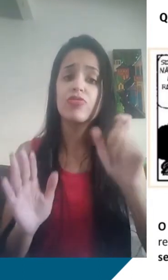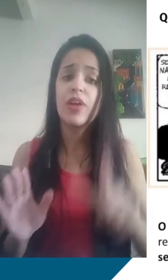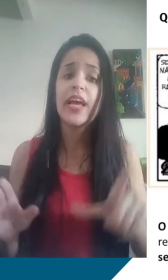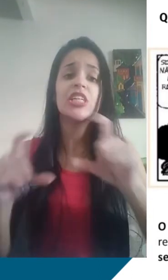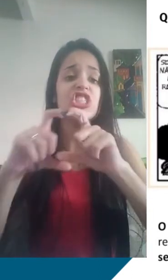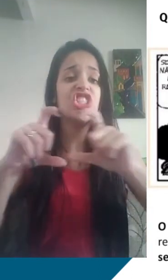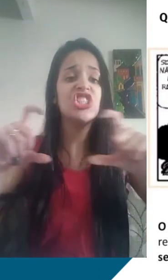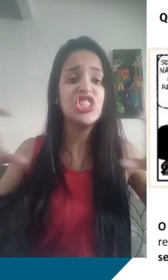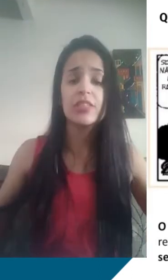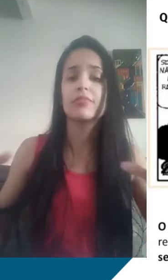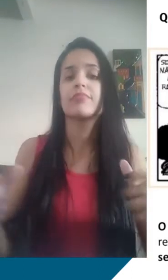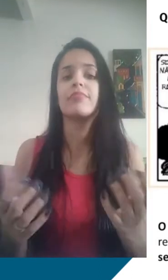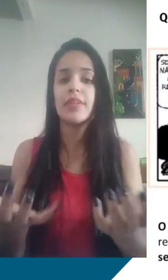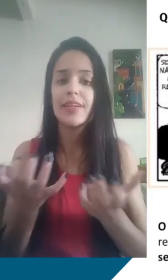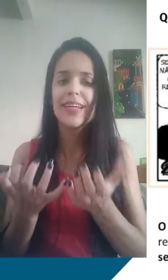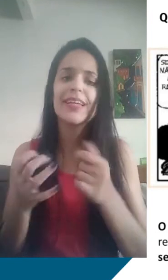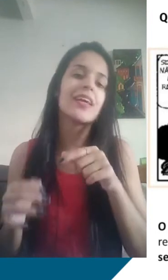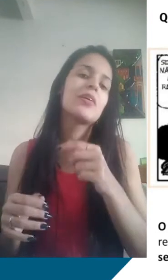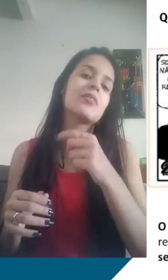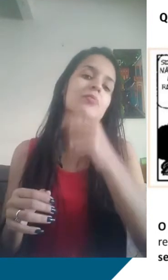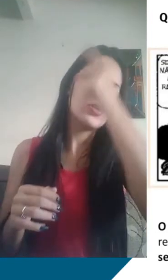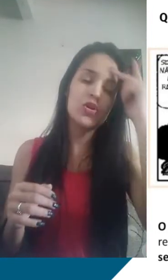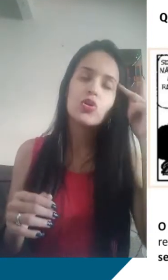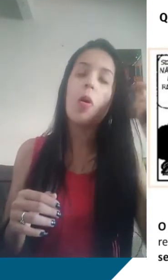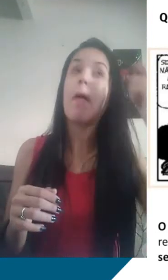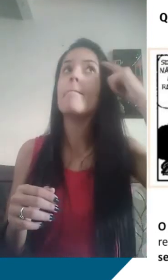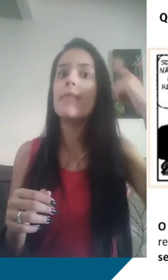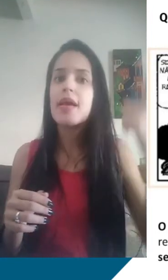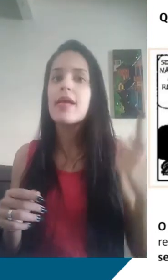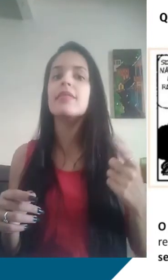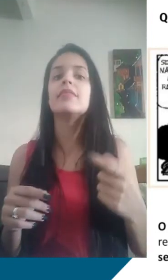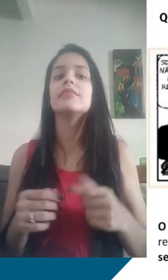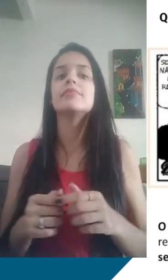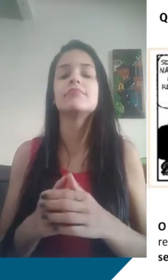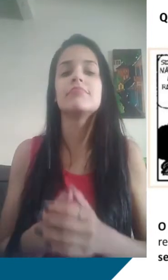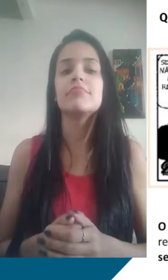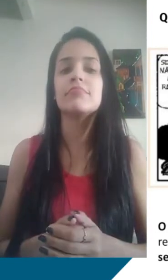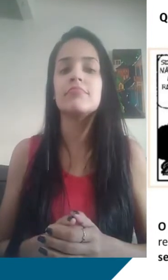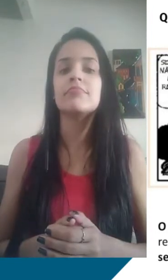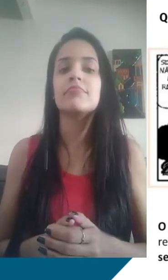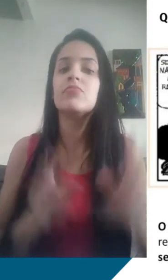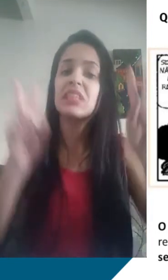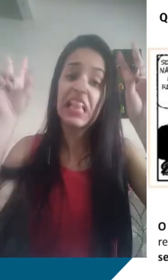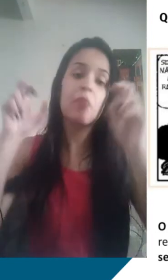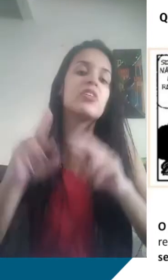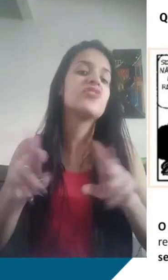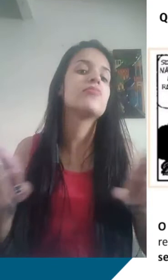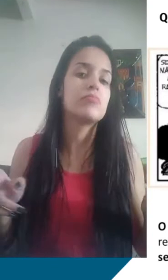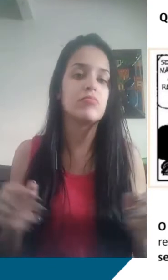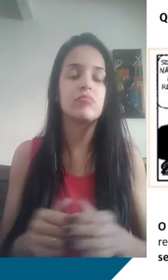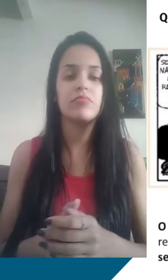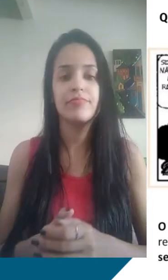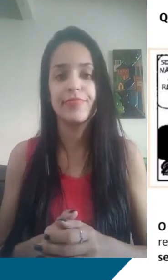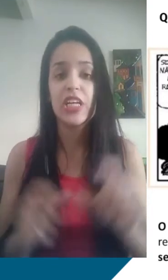se caracteriza por geralmente provocar o riso e a reflexão do leitor acerca de temas